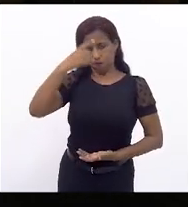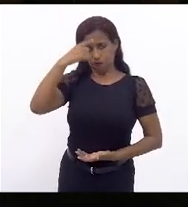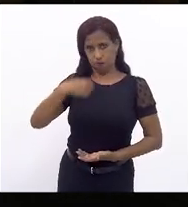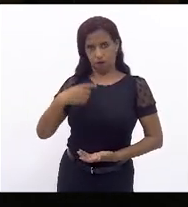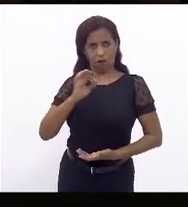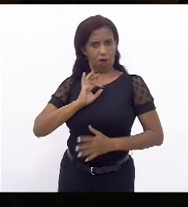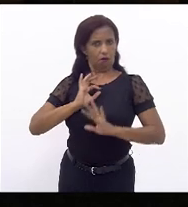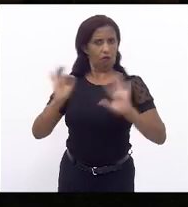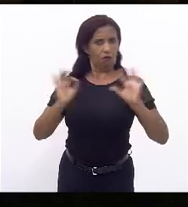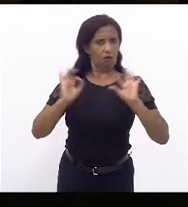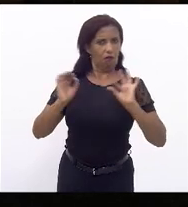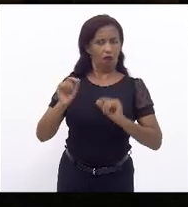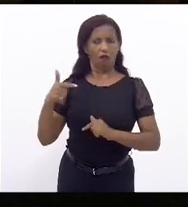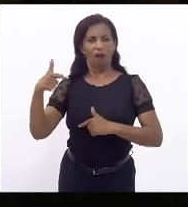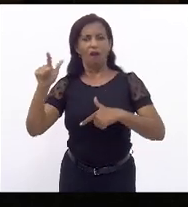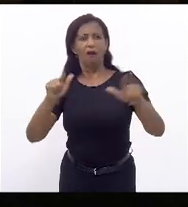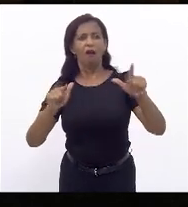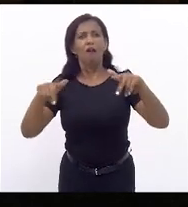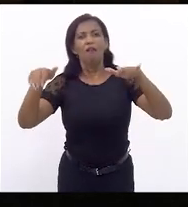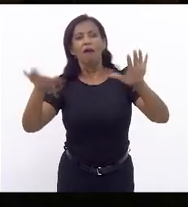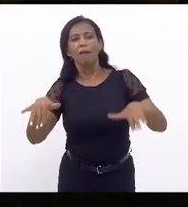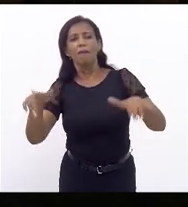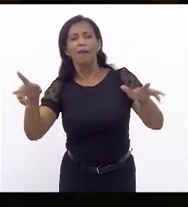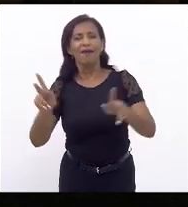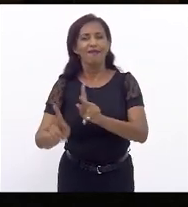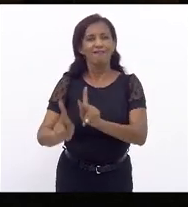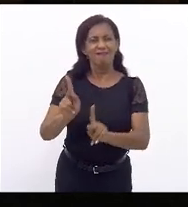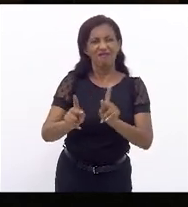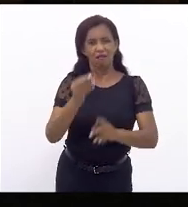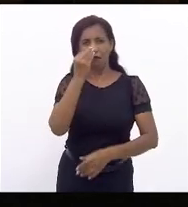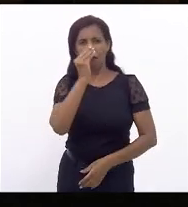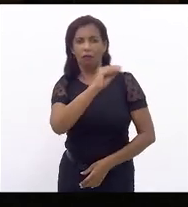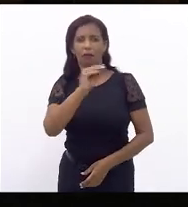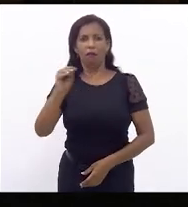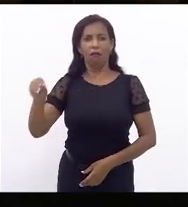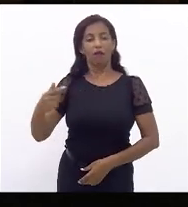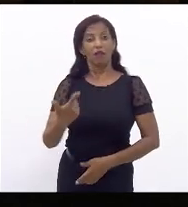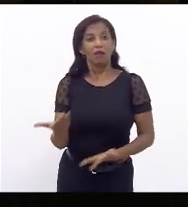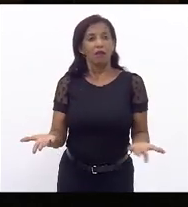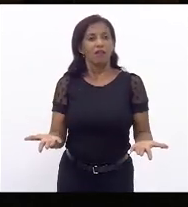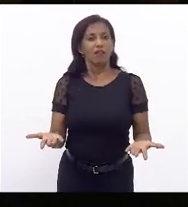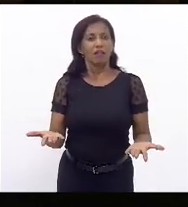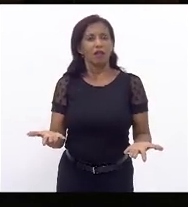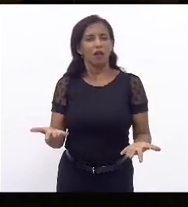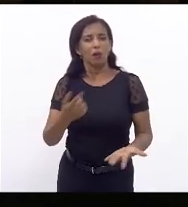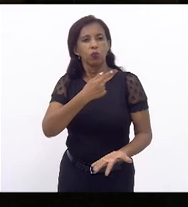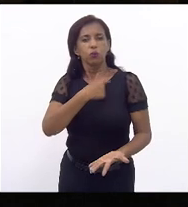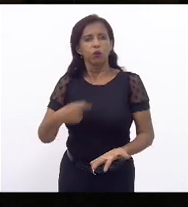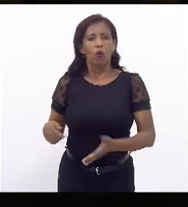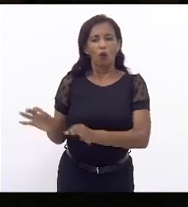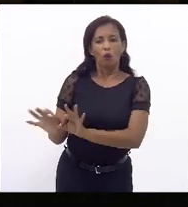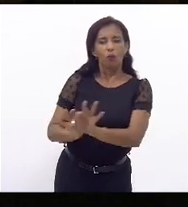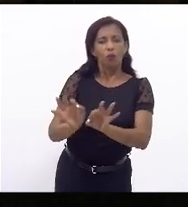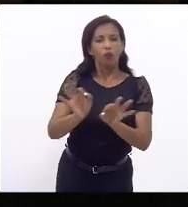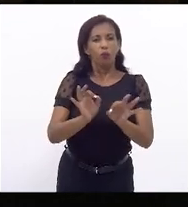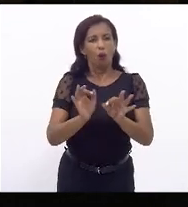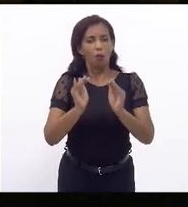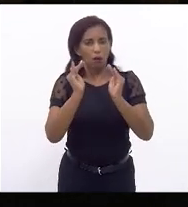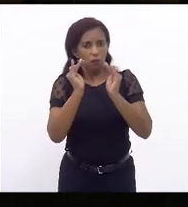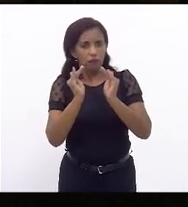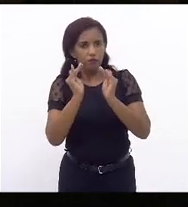e não no bem do seu povo, que deveria governar de maneira